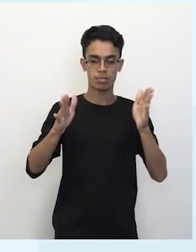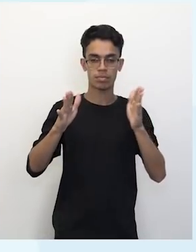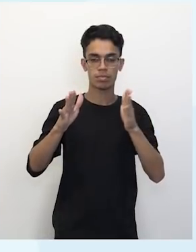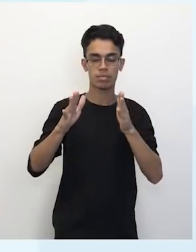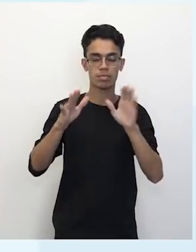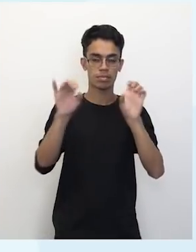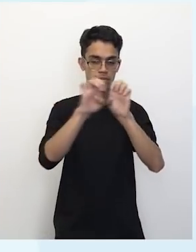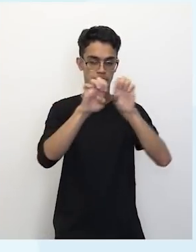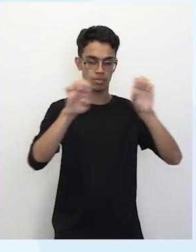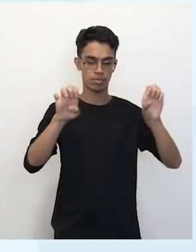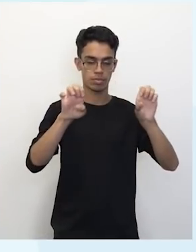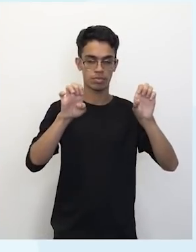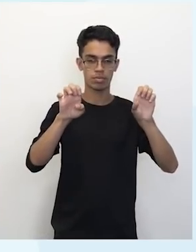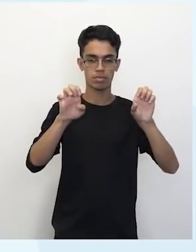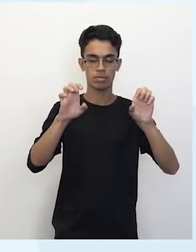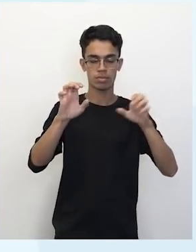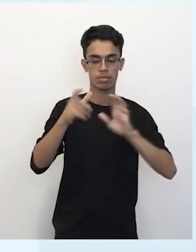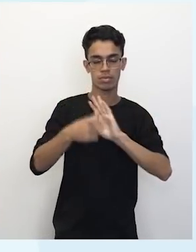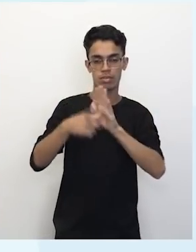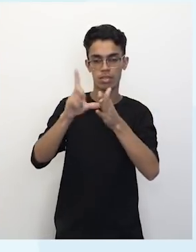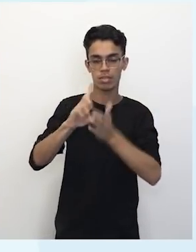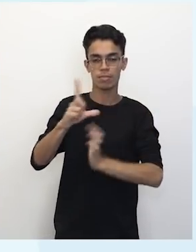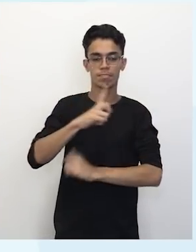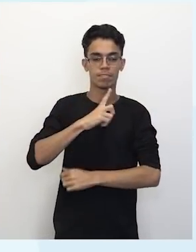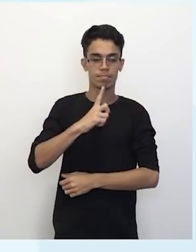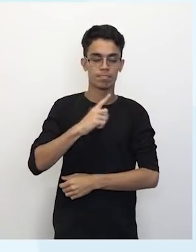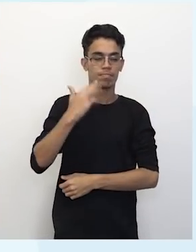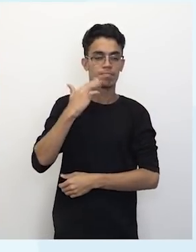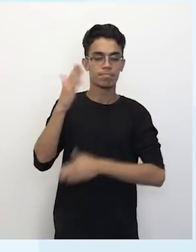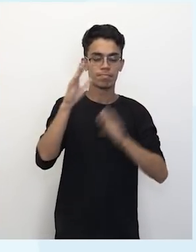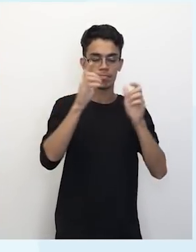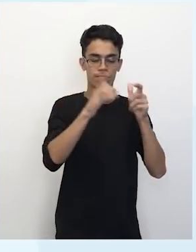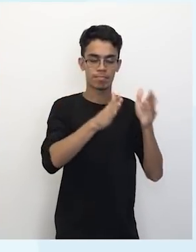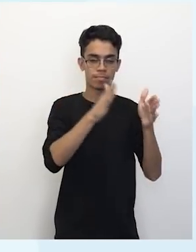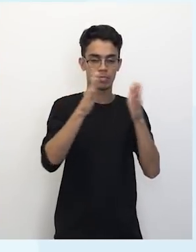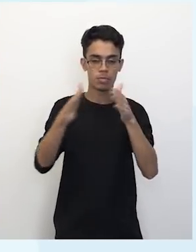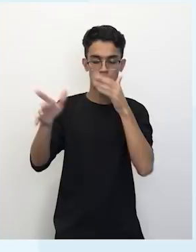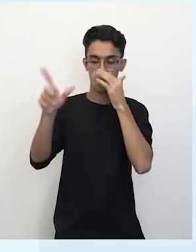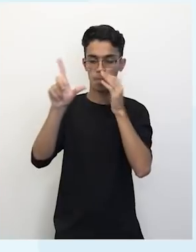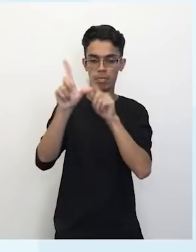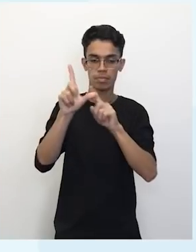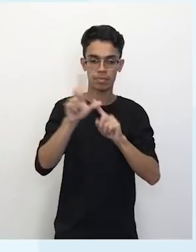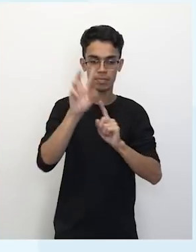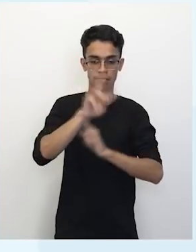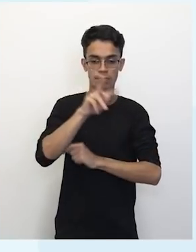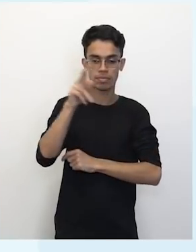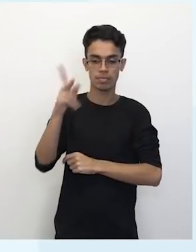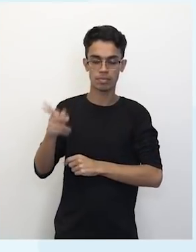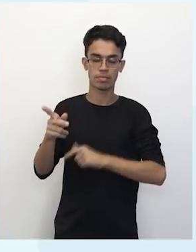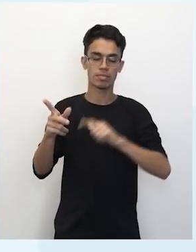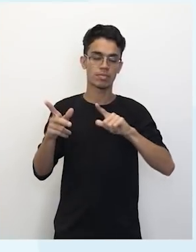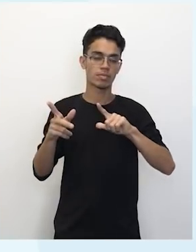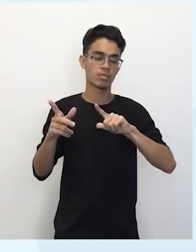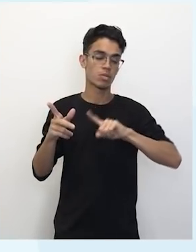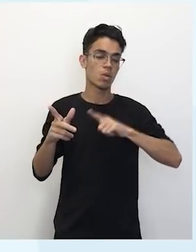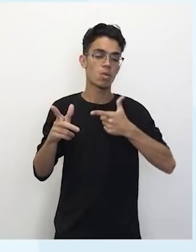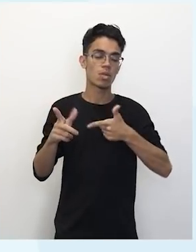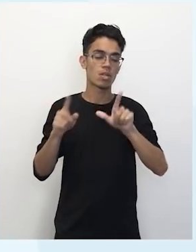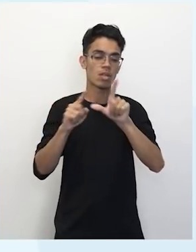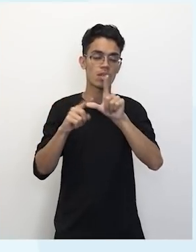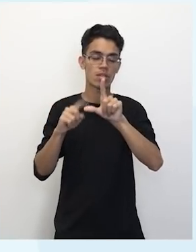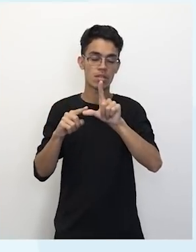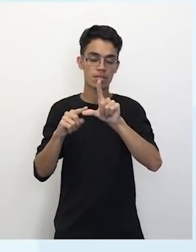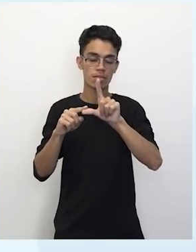minha equação, como a gente tinha antes. E aí, a gente separa, né? Quem tem letra de um lado, quem não tem para o outro. Olha o que eu fiz aqui, ó.